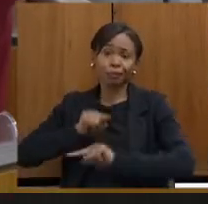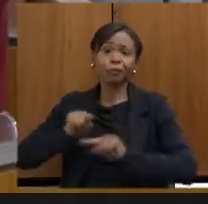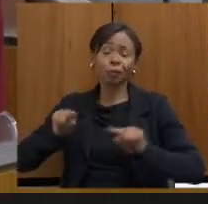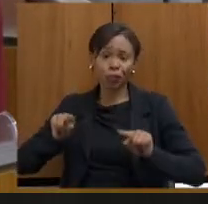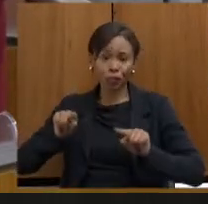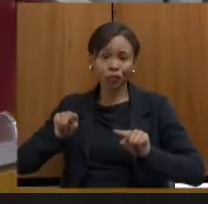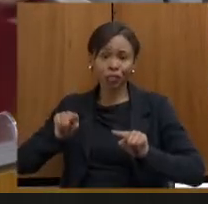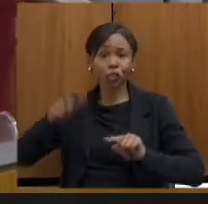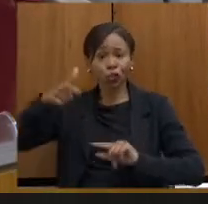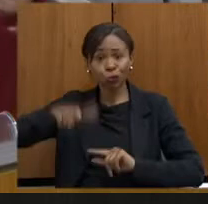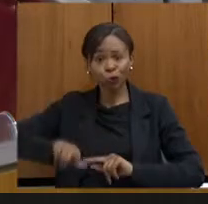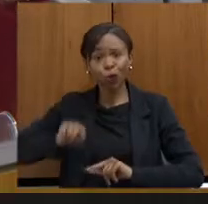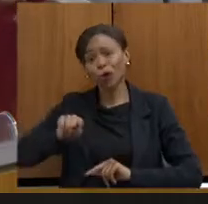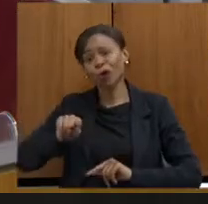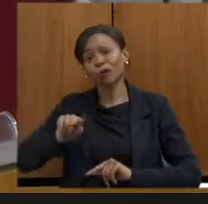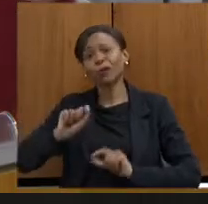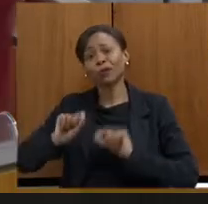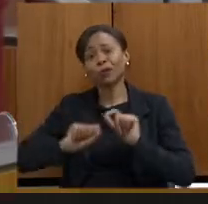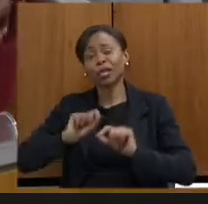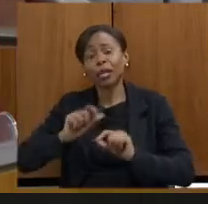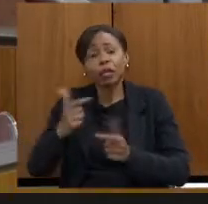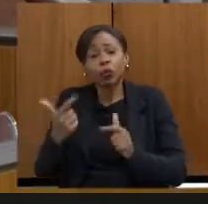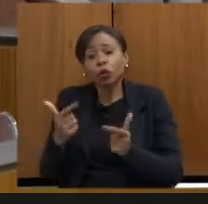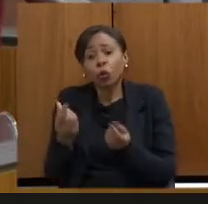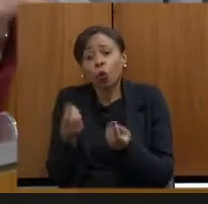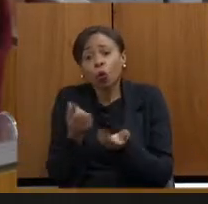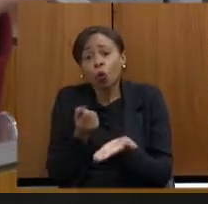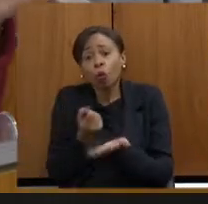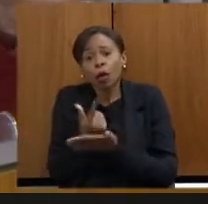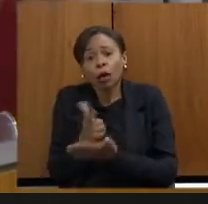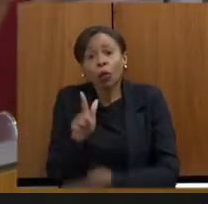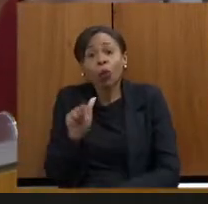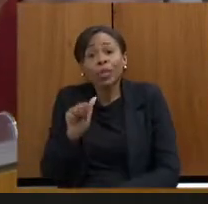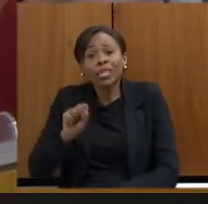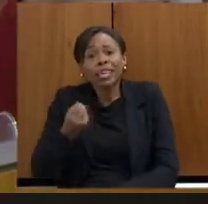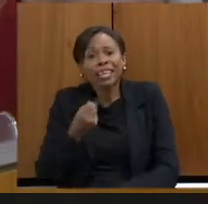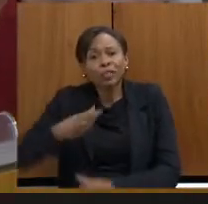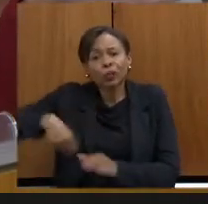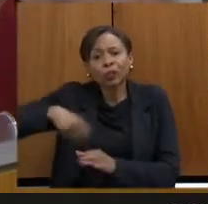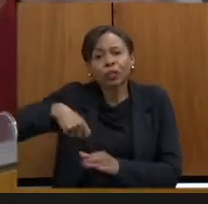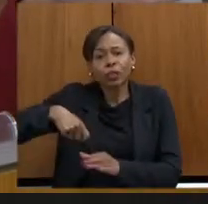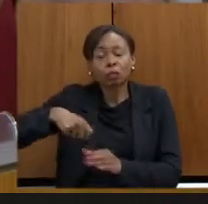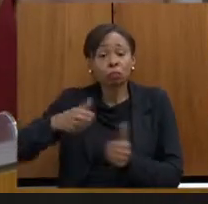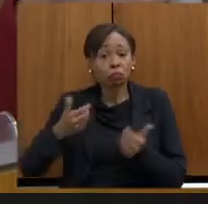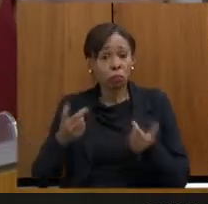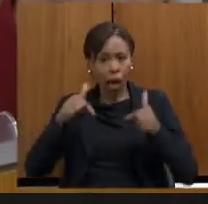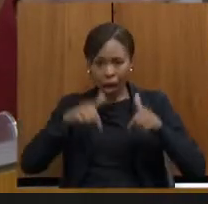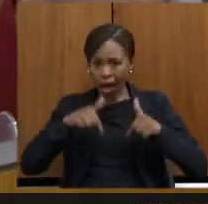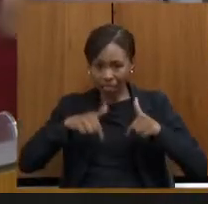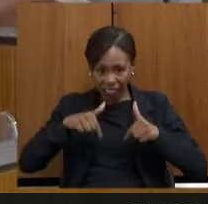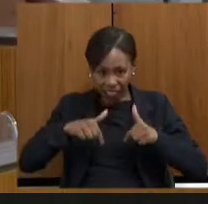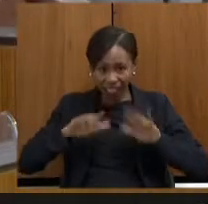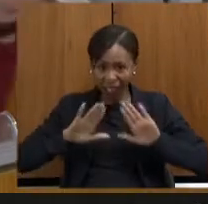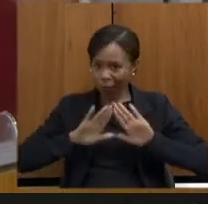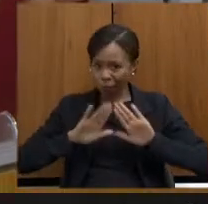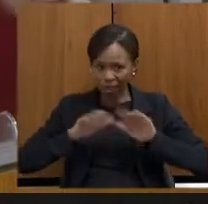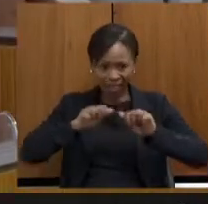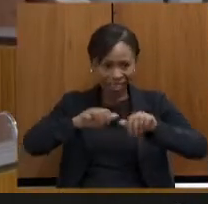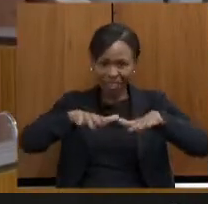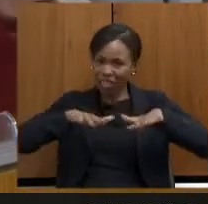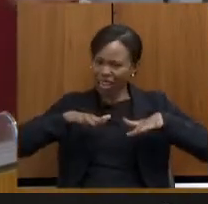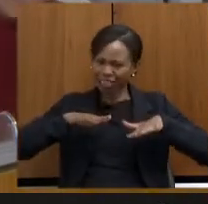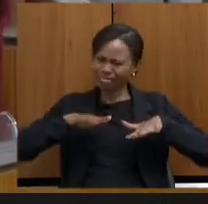as pessoas passaram a não ter mais condição de comprar o gás de cozinha. Não é a nossa realidade desse auditório, gente. Com